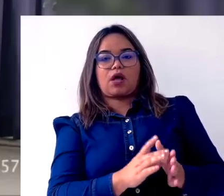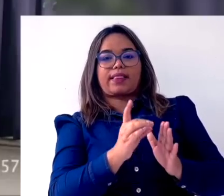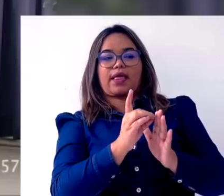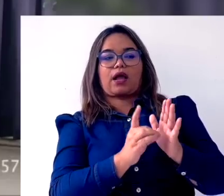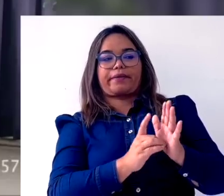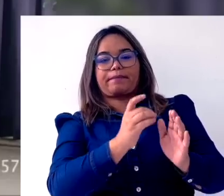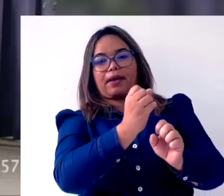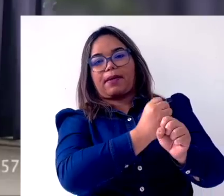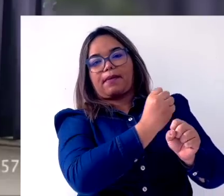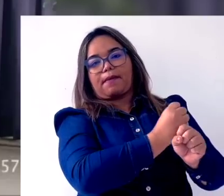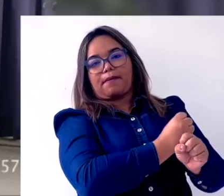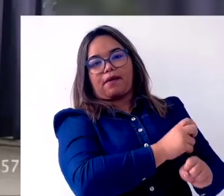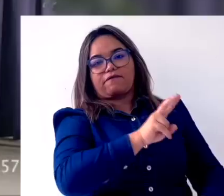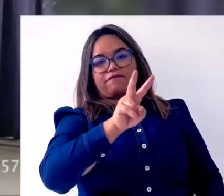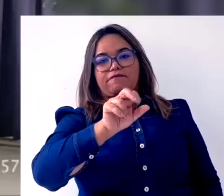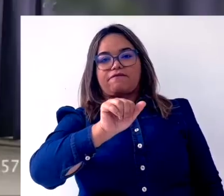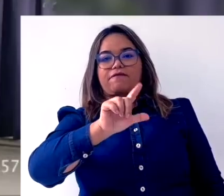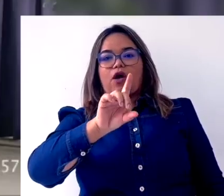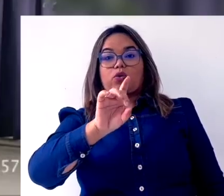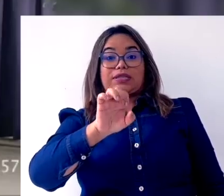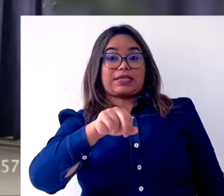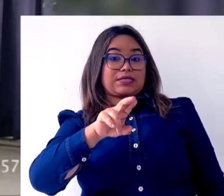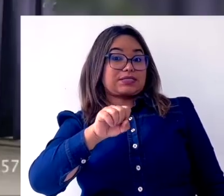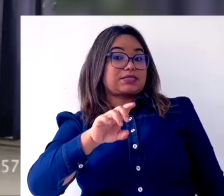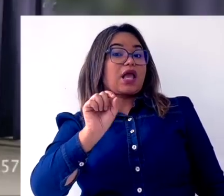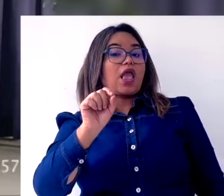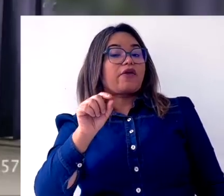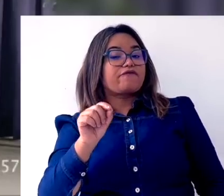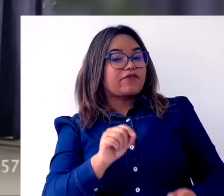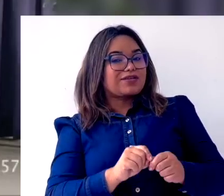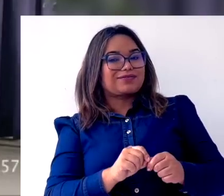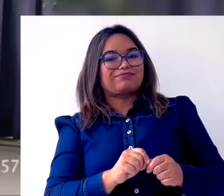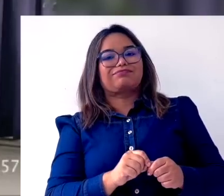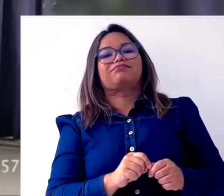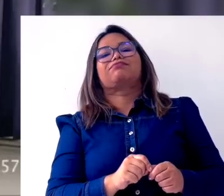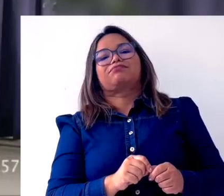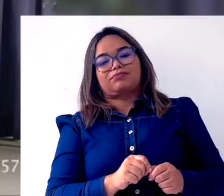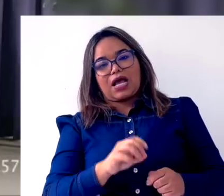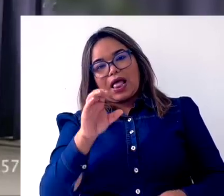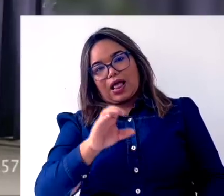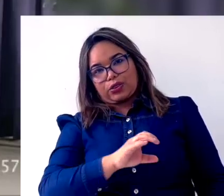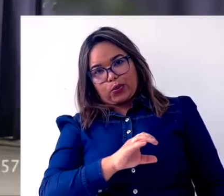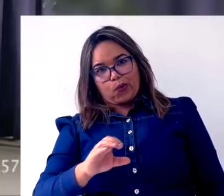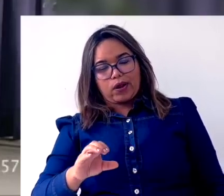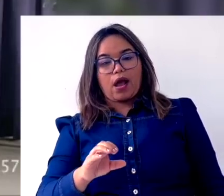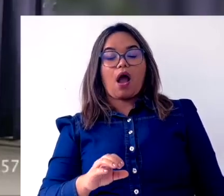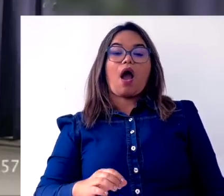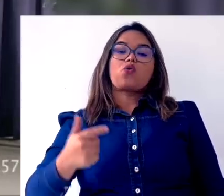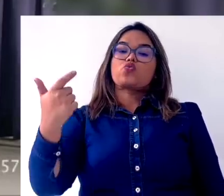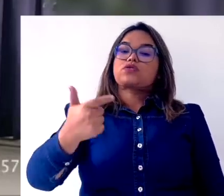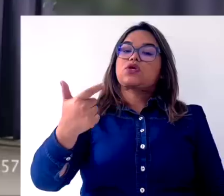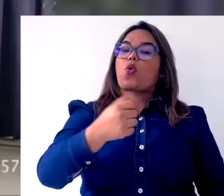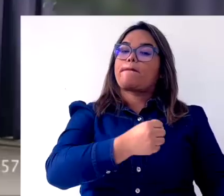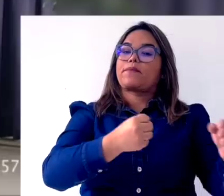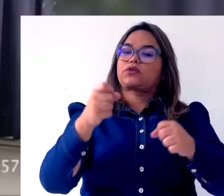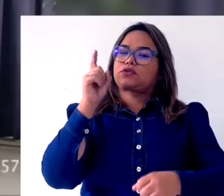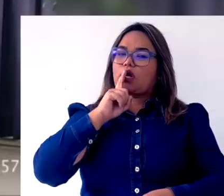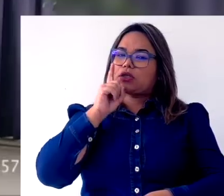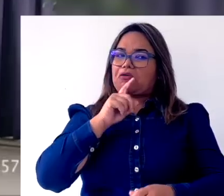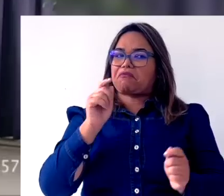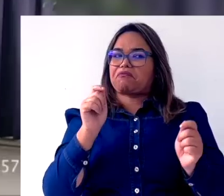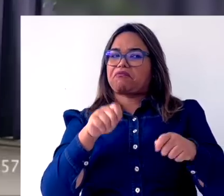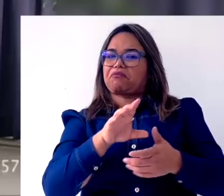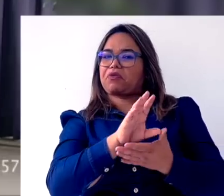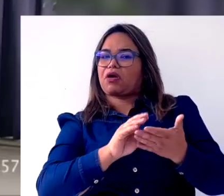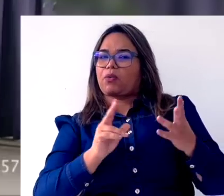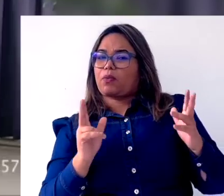a primeira besta fez. Será que a segunda besta vai se tornar parecida com a primeira? Acham que é possível? Será que a imagem vai fazer a